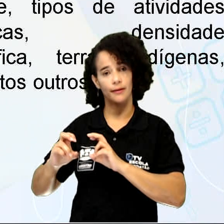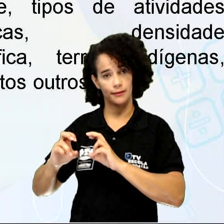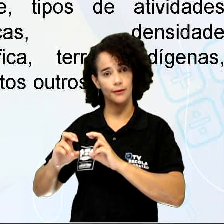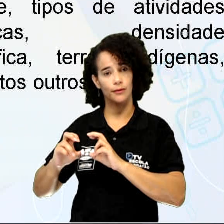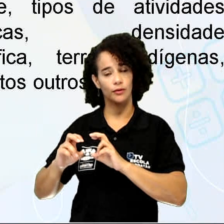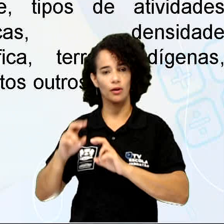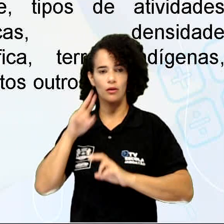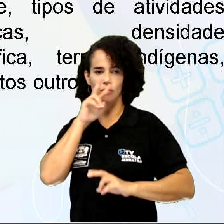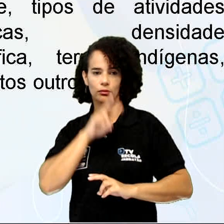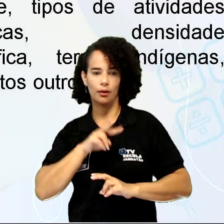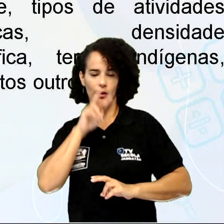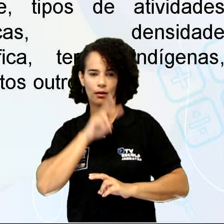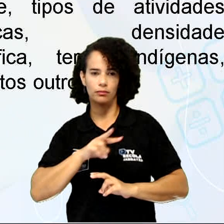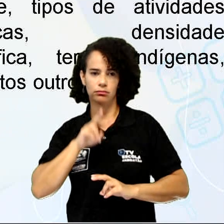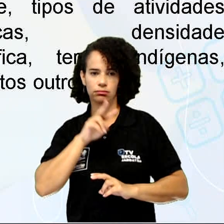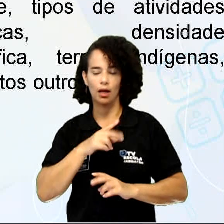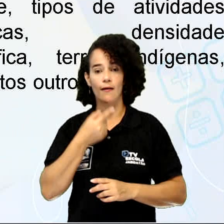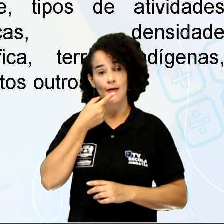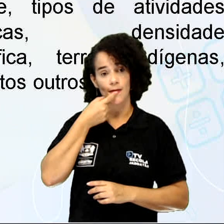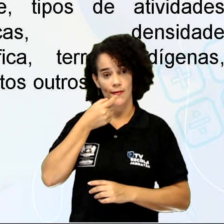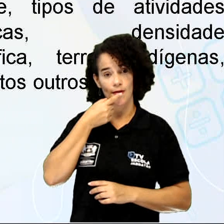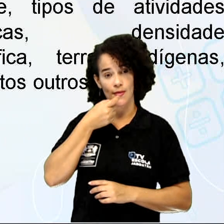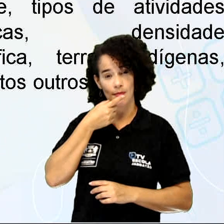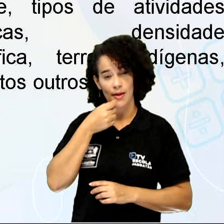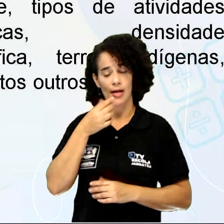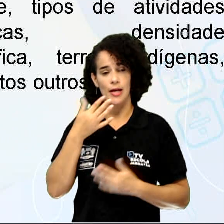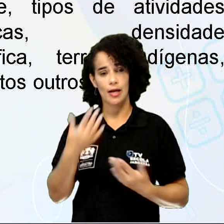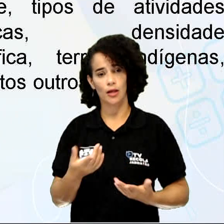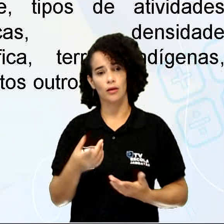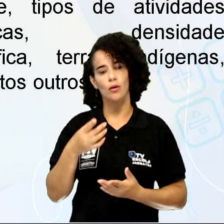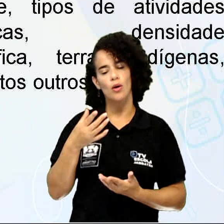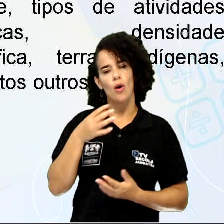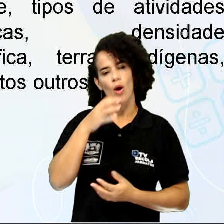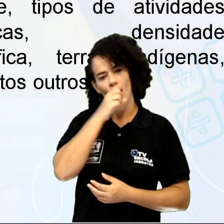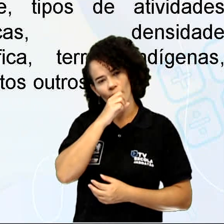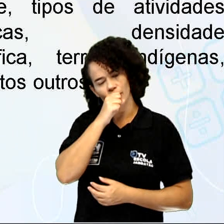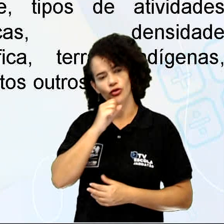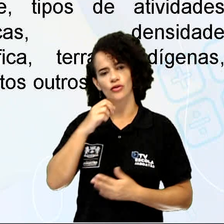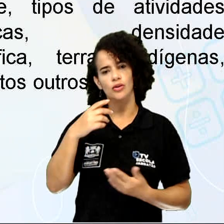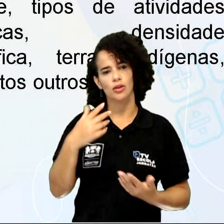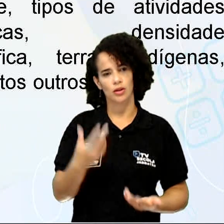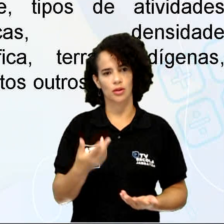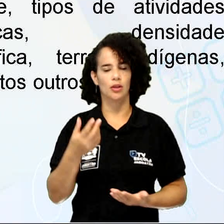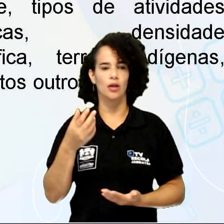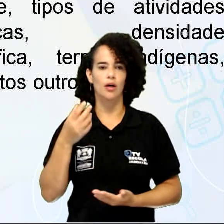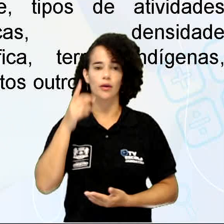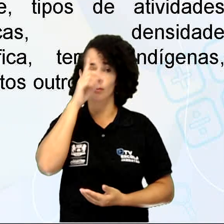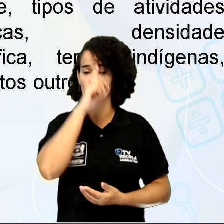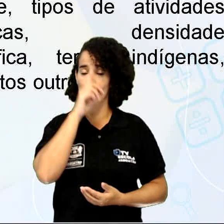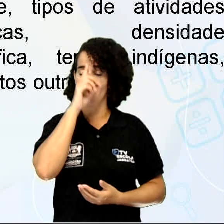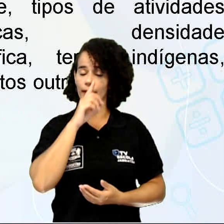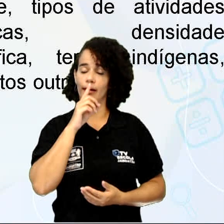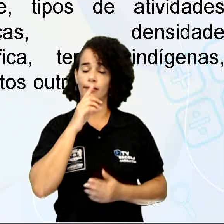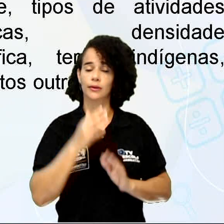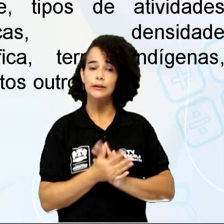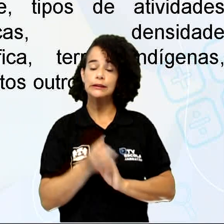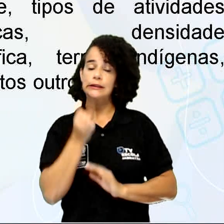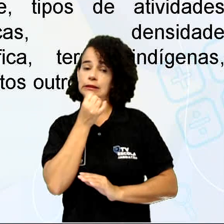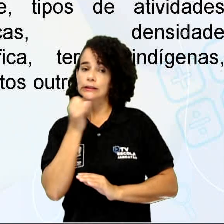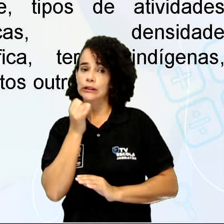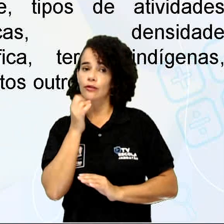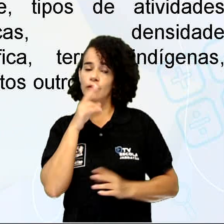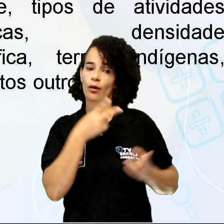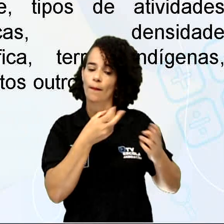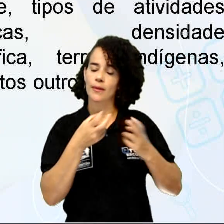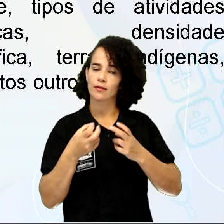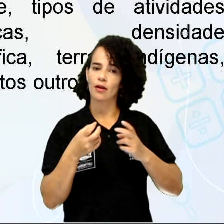uma cor vermelha mais intensa, um laranjinho e um amarelo mais claro. Esse mapa temático, se você observar a legenda, você vai